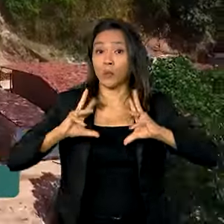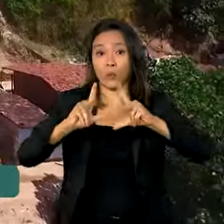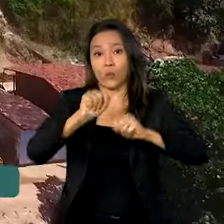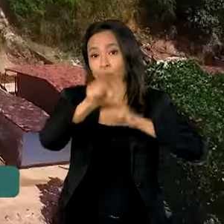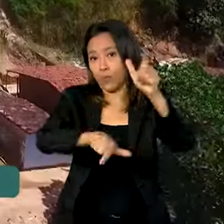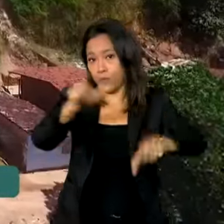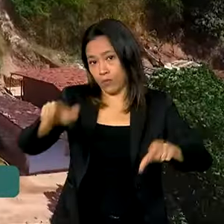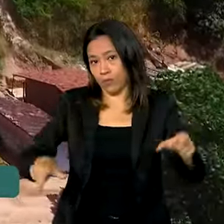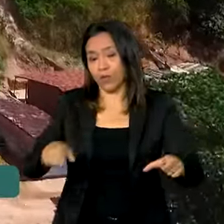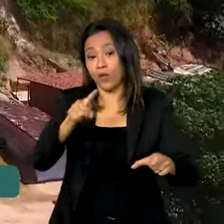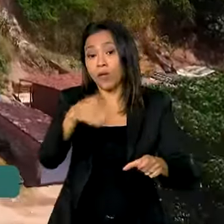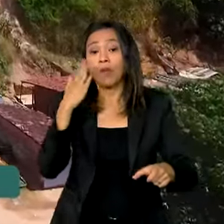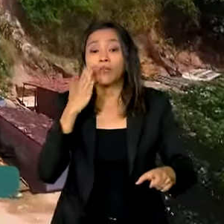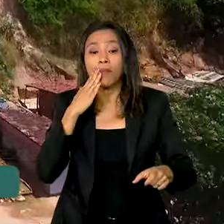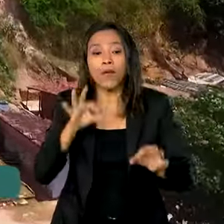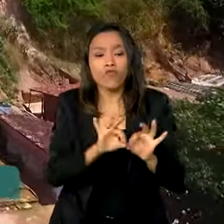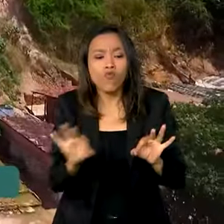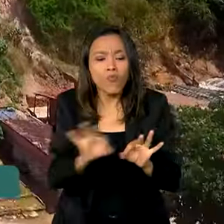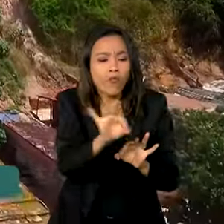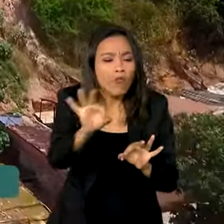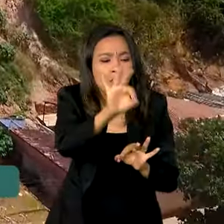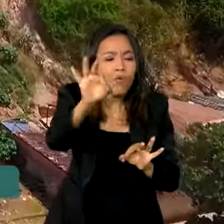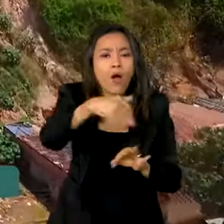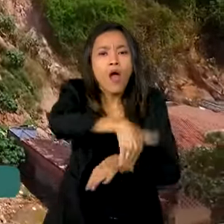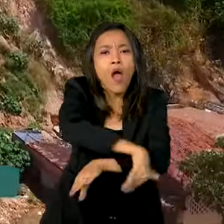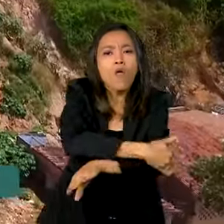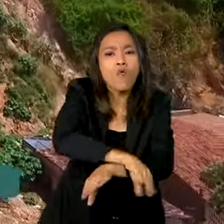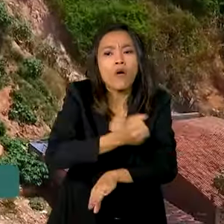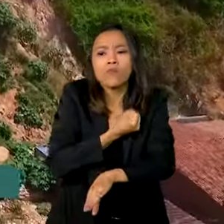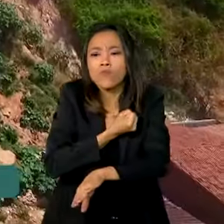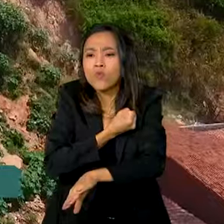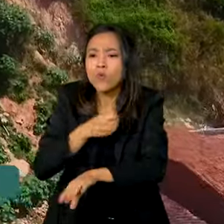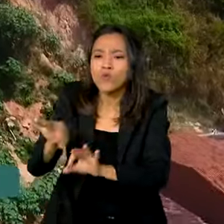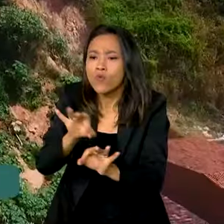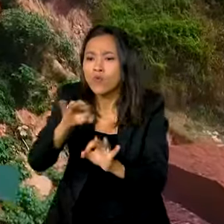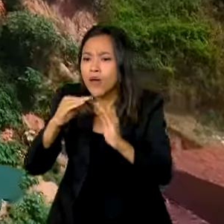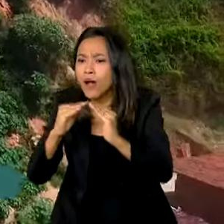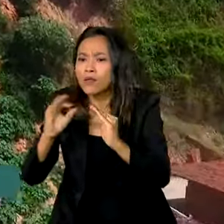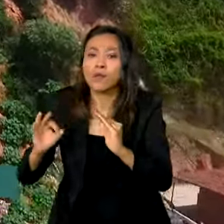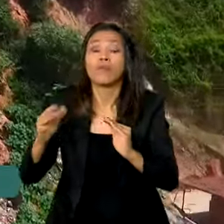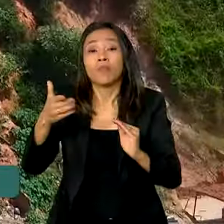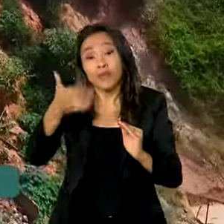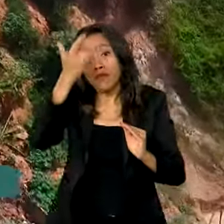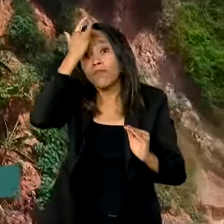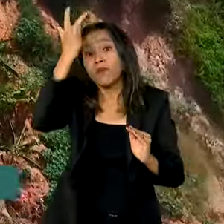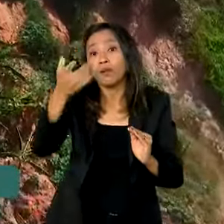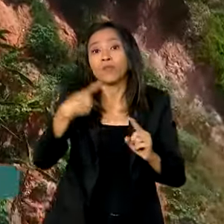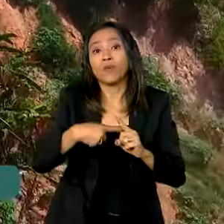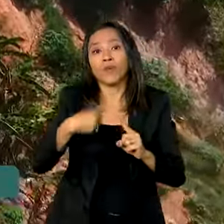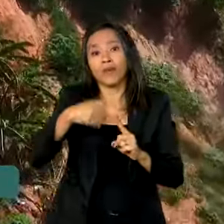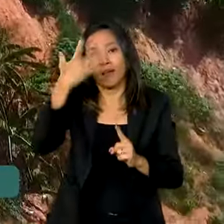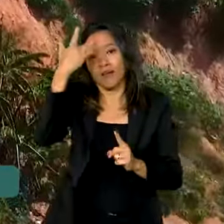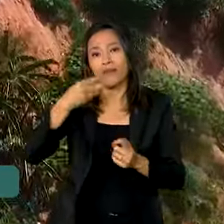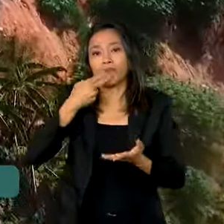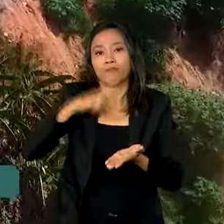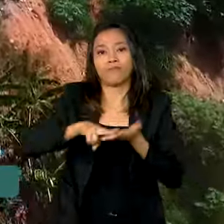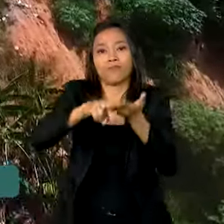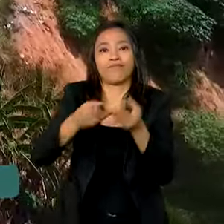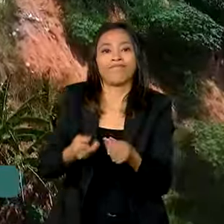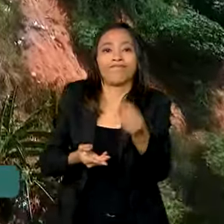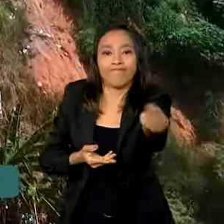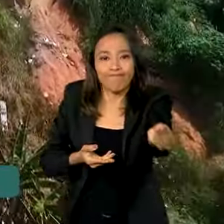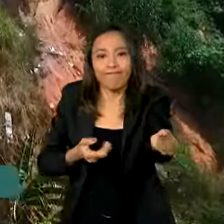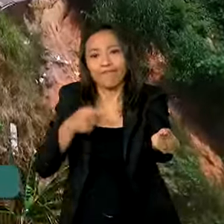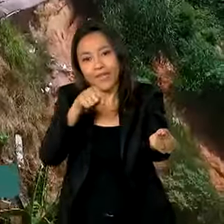permite o mapeamento adequado desses territórios, mas também facilita a codificação postal, essencial para o